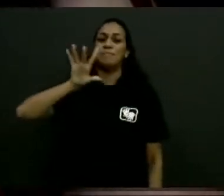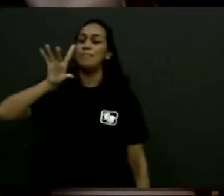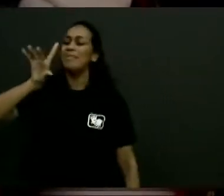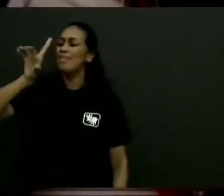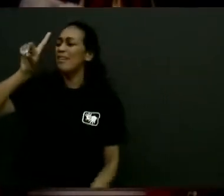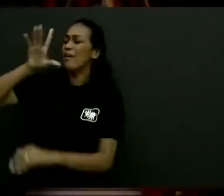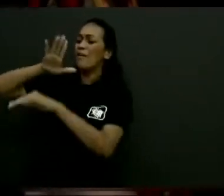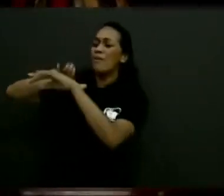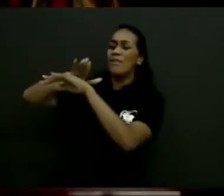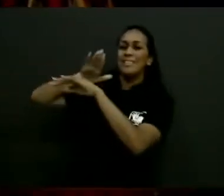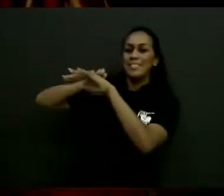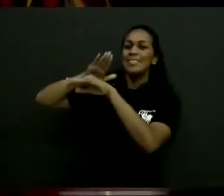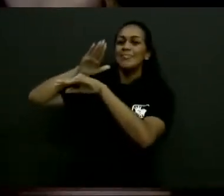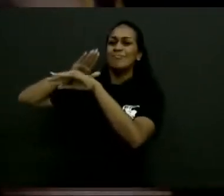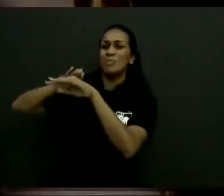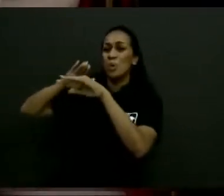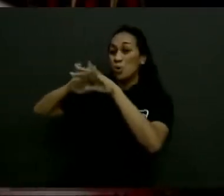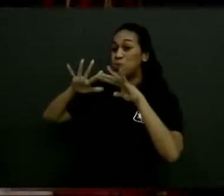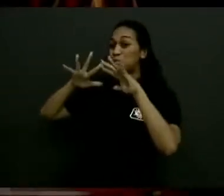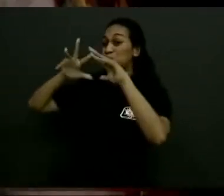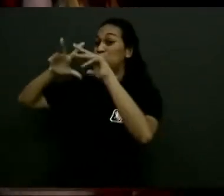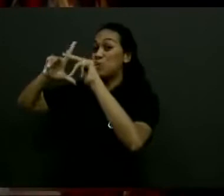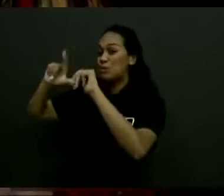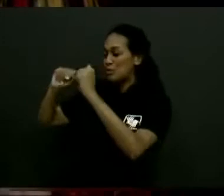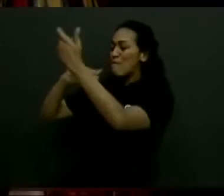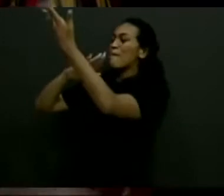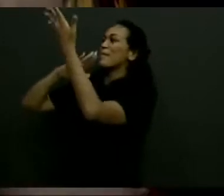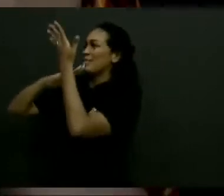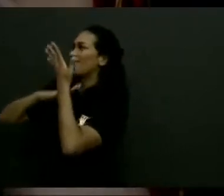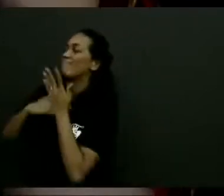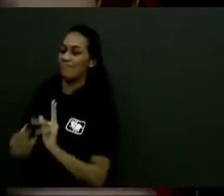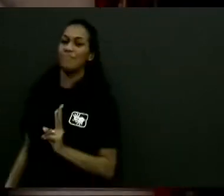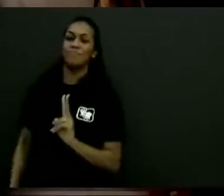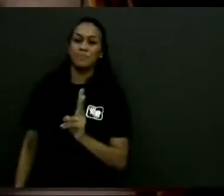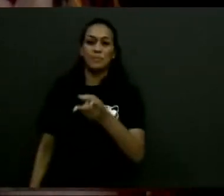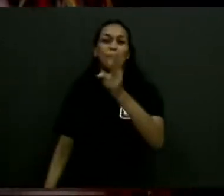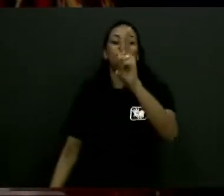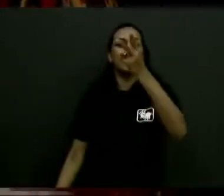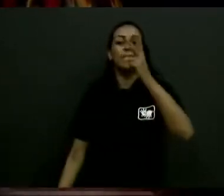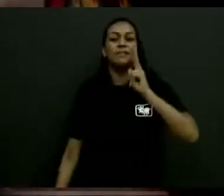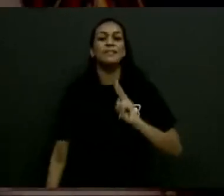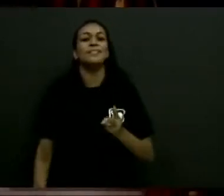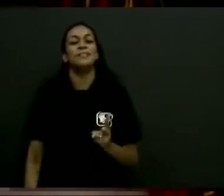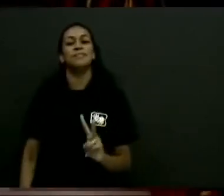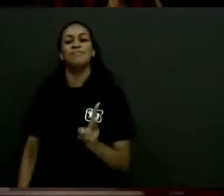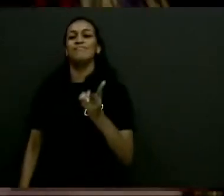Tu fazes e tudo coopere para o meu